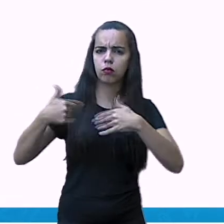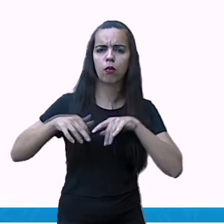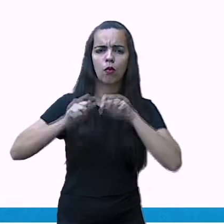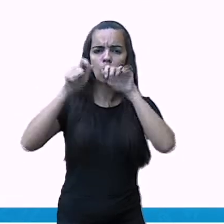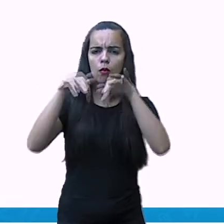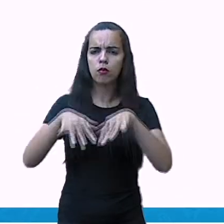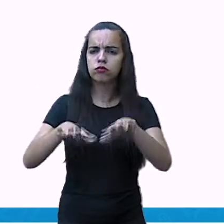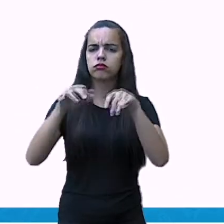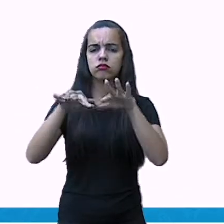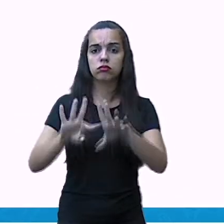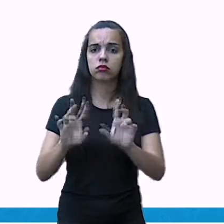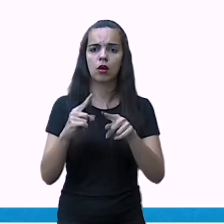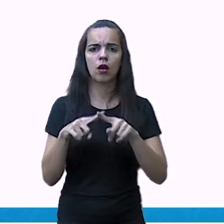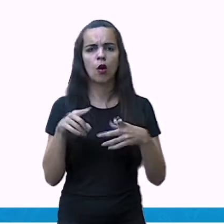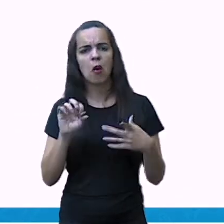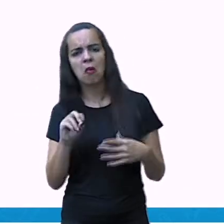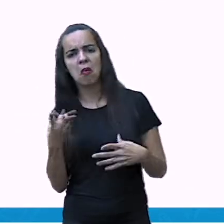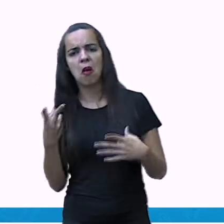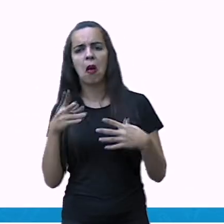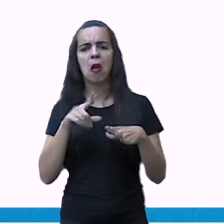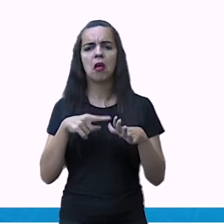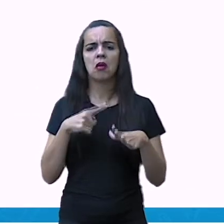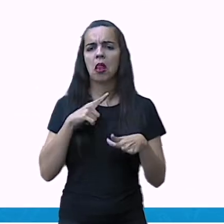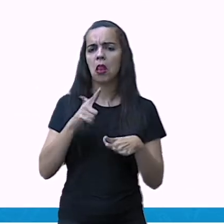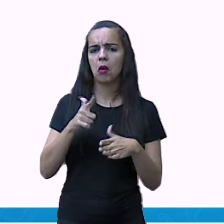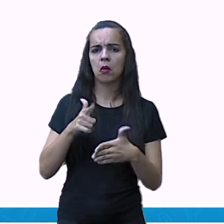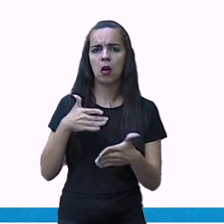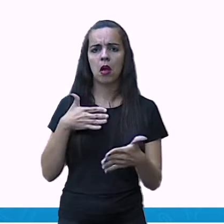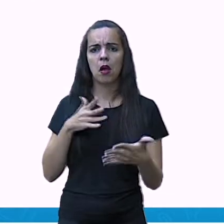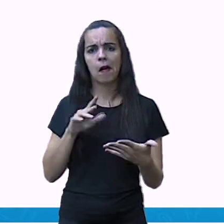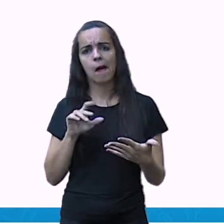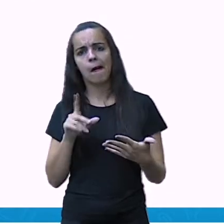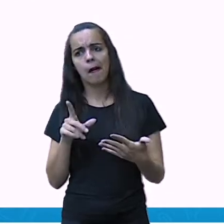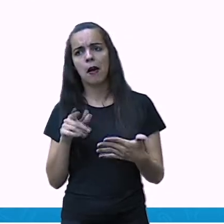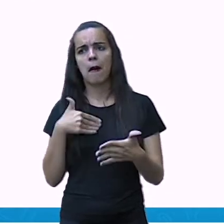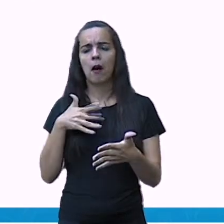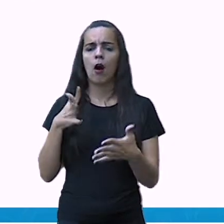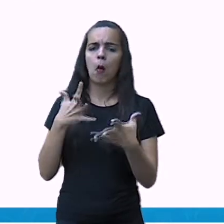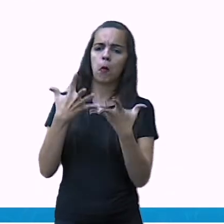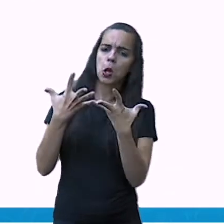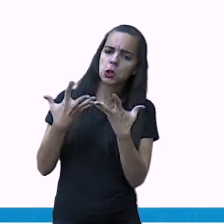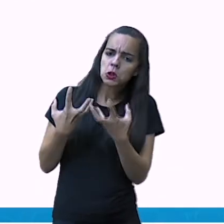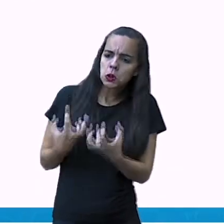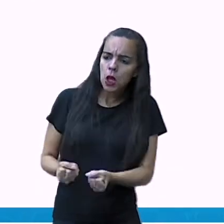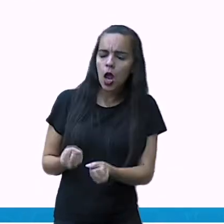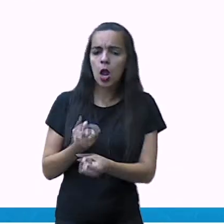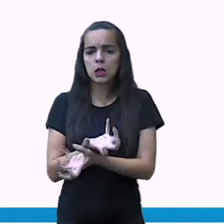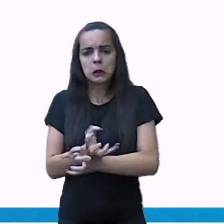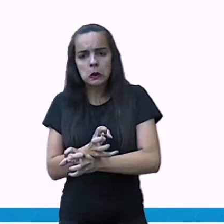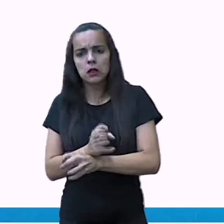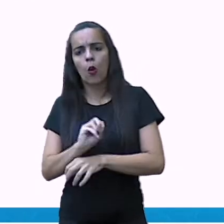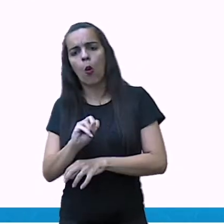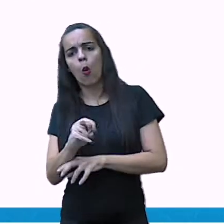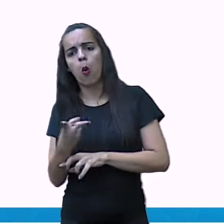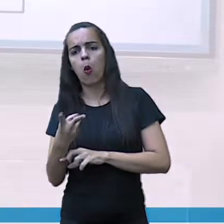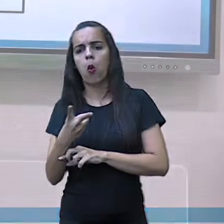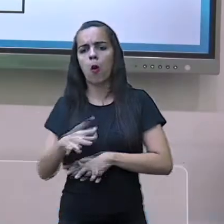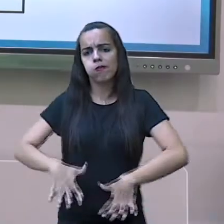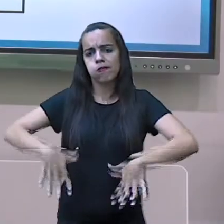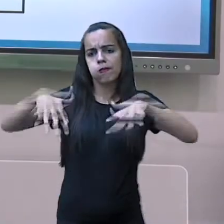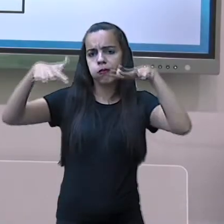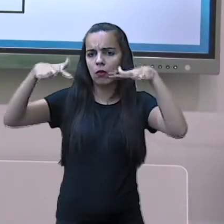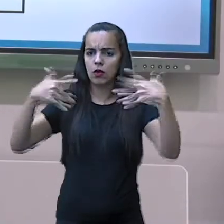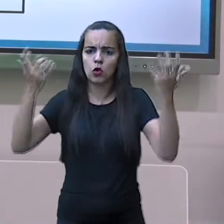no fluxo de suas águas, em nenhum período, seja seca ou na cheia. Exemplo